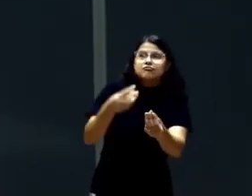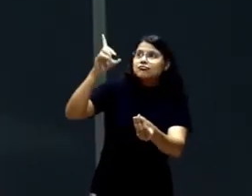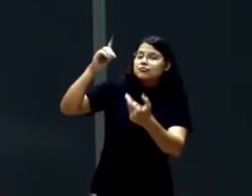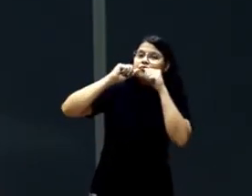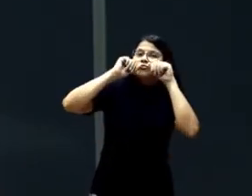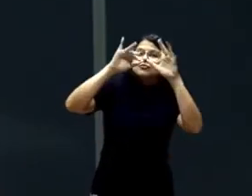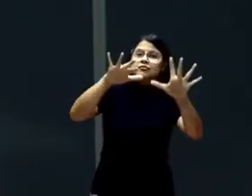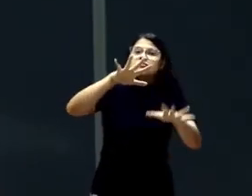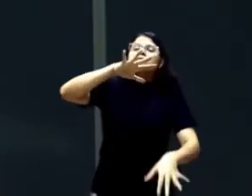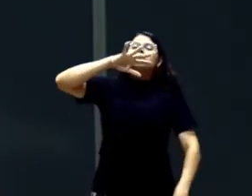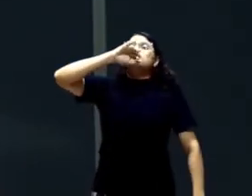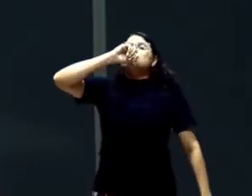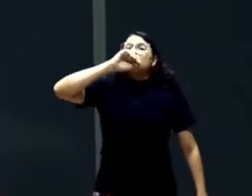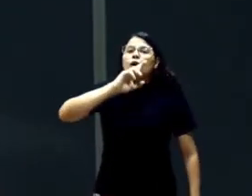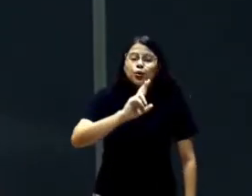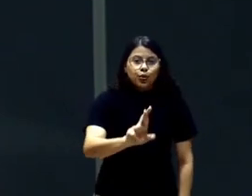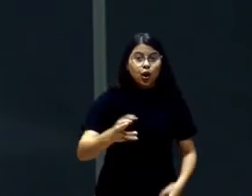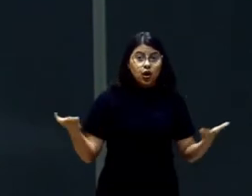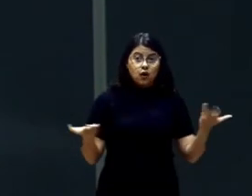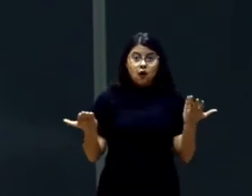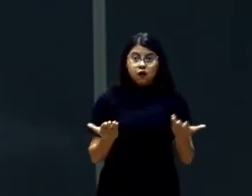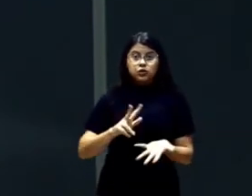vida. Se estamos hoje aqui,